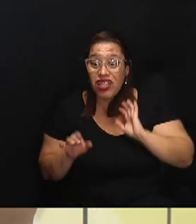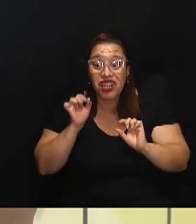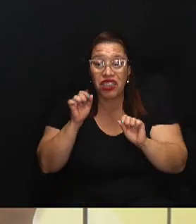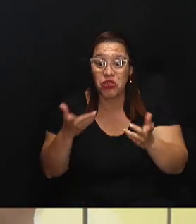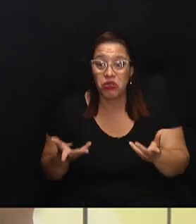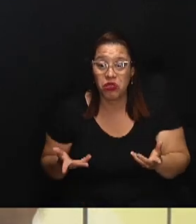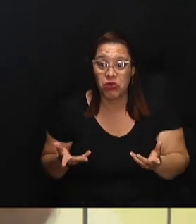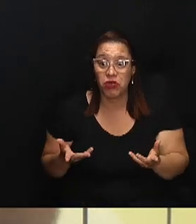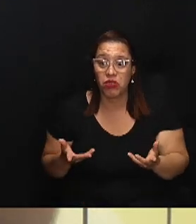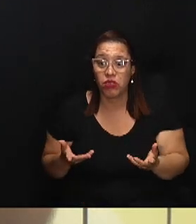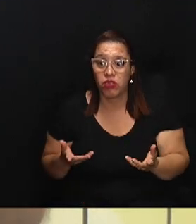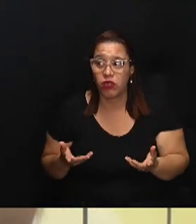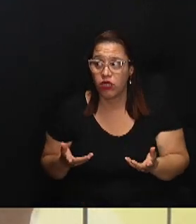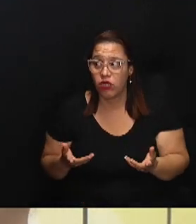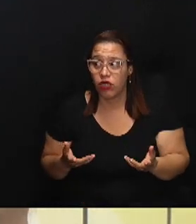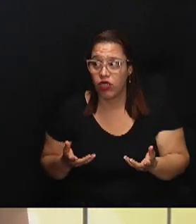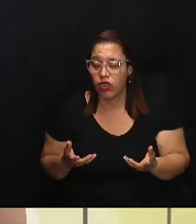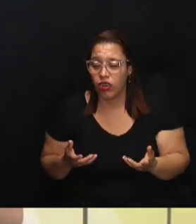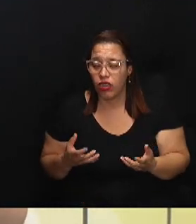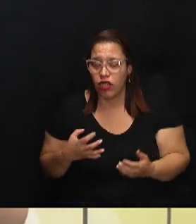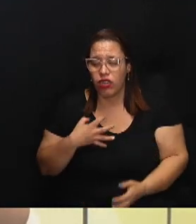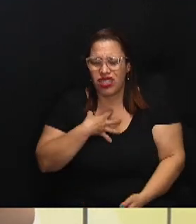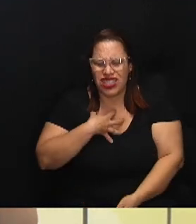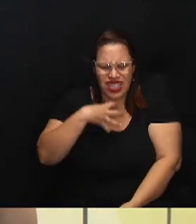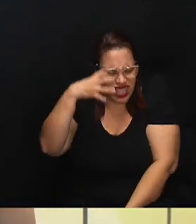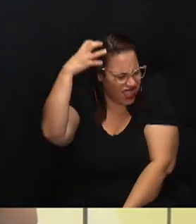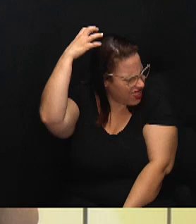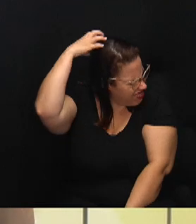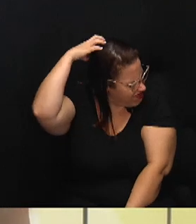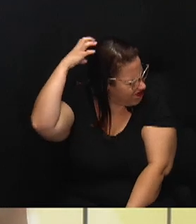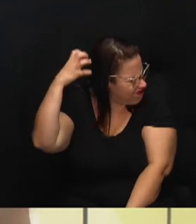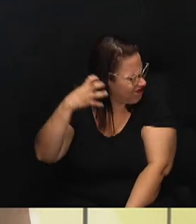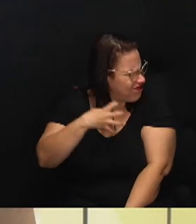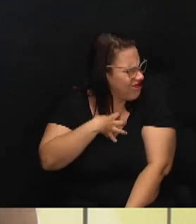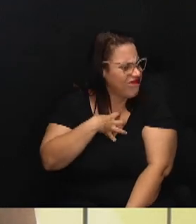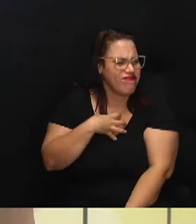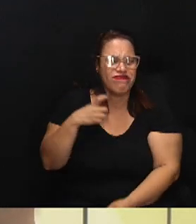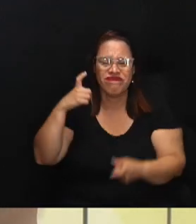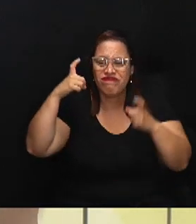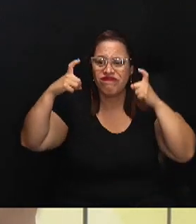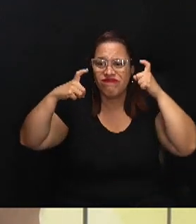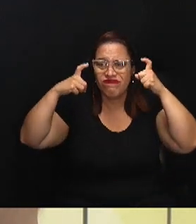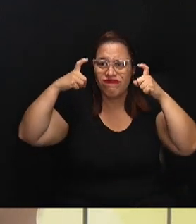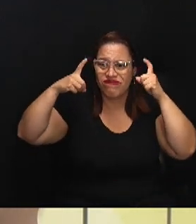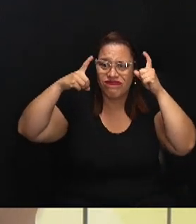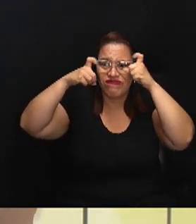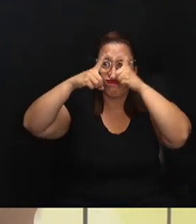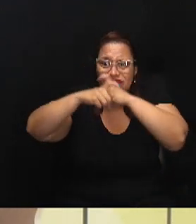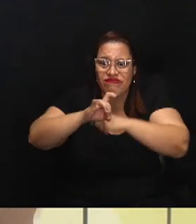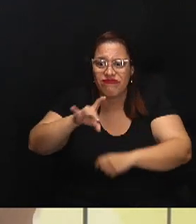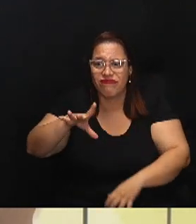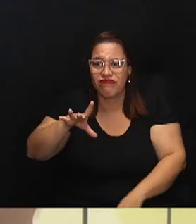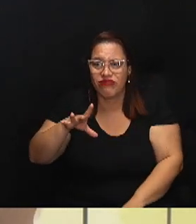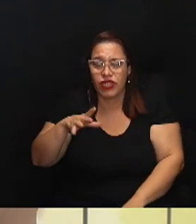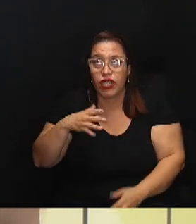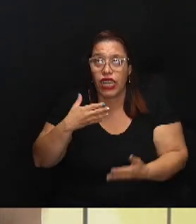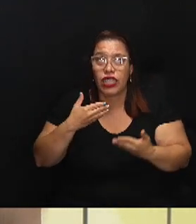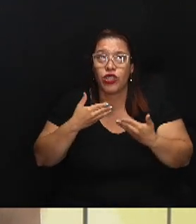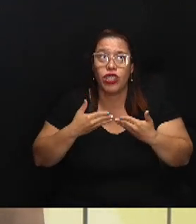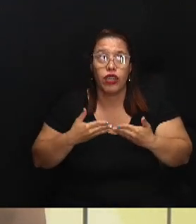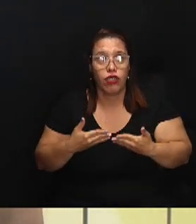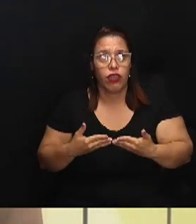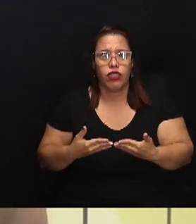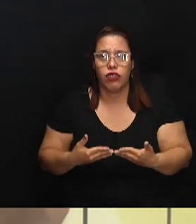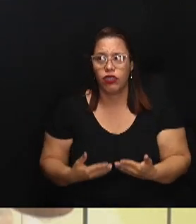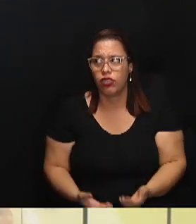mal emocionalmente, cheia de culpas, né, cheia de sentimentos ruins, preocupação, ela está com dificuldade, só de relaxar ela tem muita dificuldade, né? A